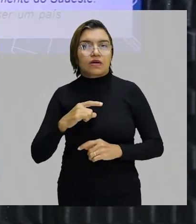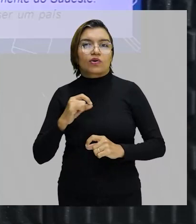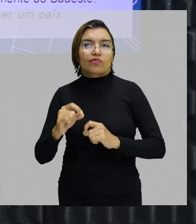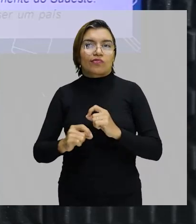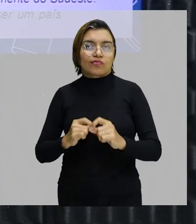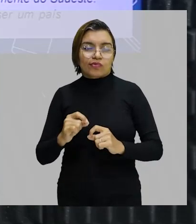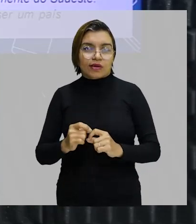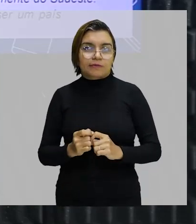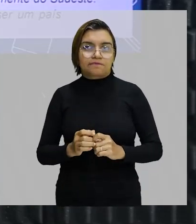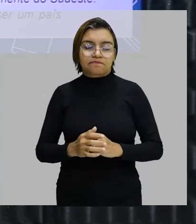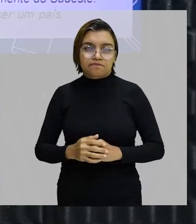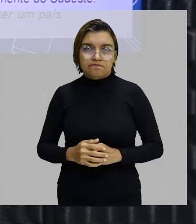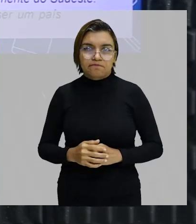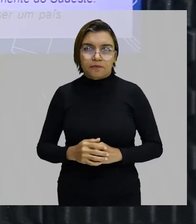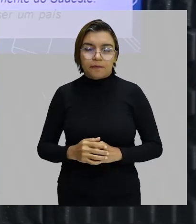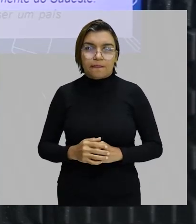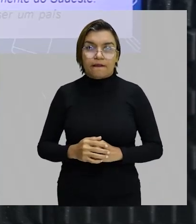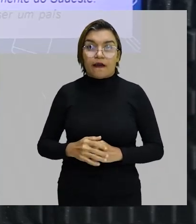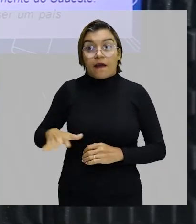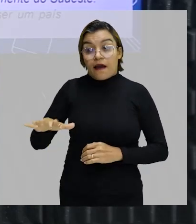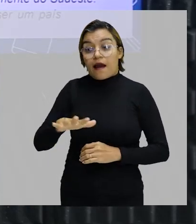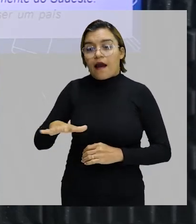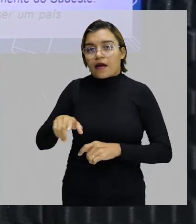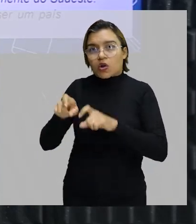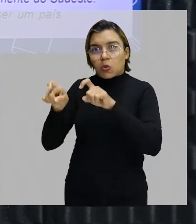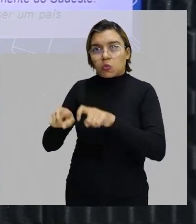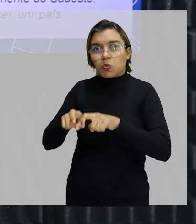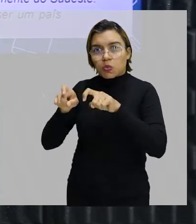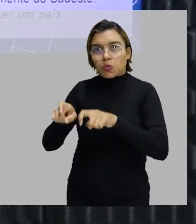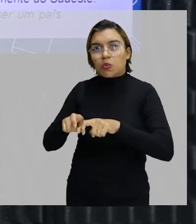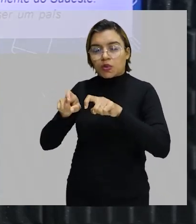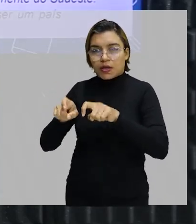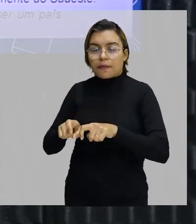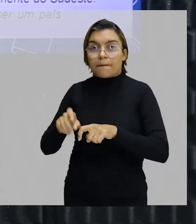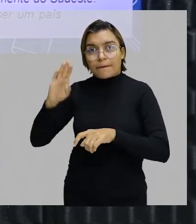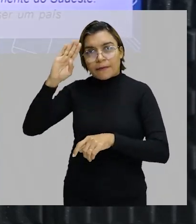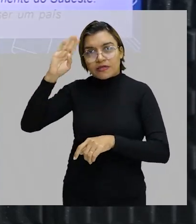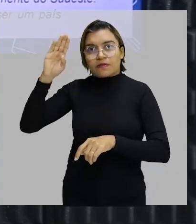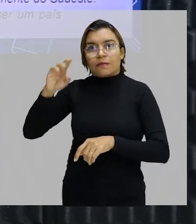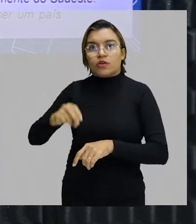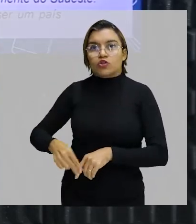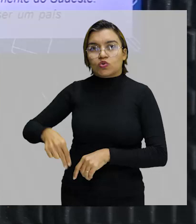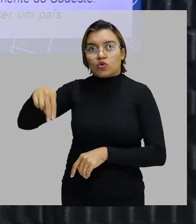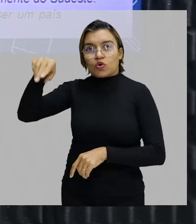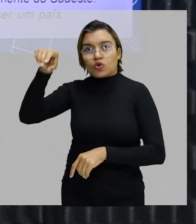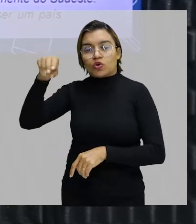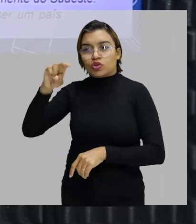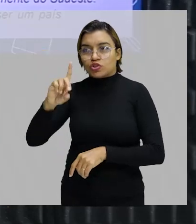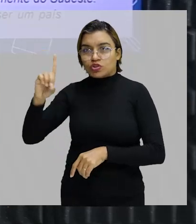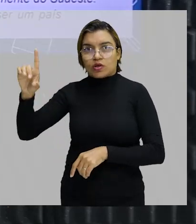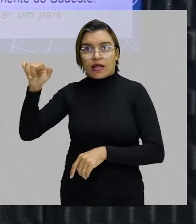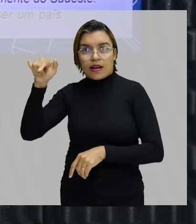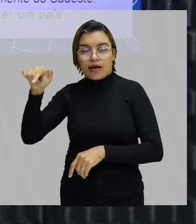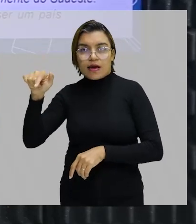o deslocamento das pessoas do campo, principalmente do norte e do nordeste, regiões mais pobres, se dirigindo para o